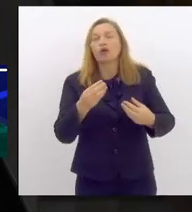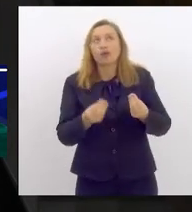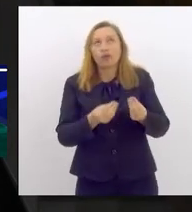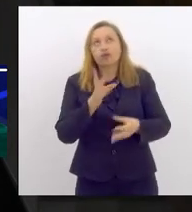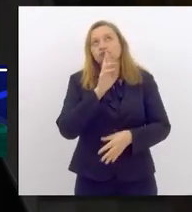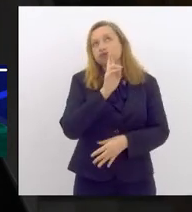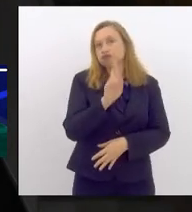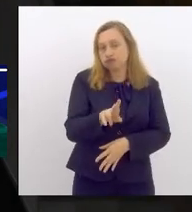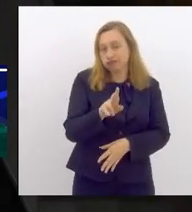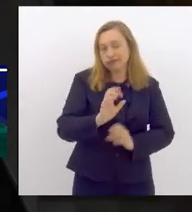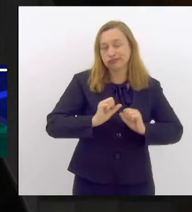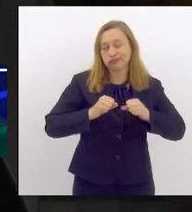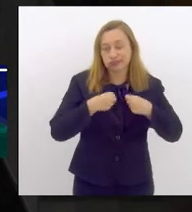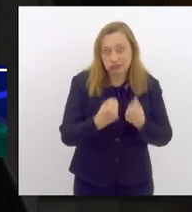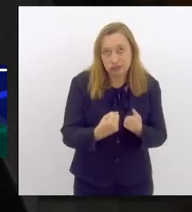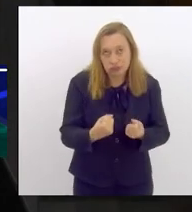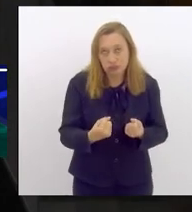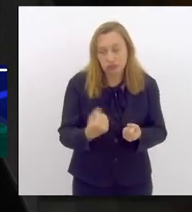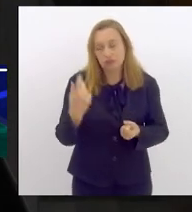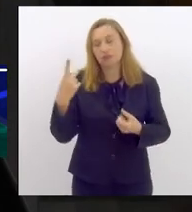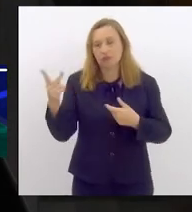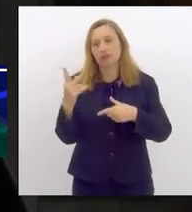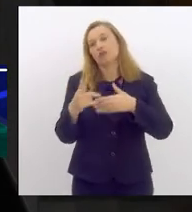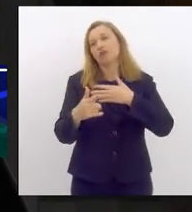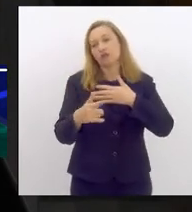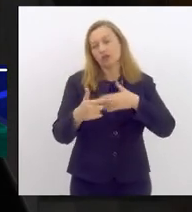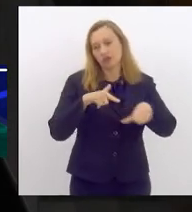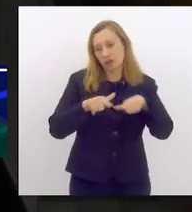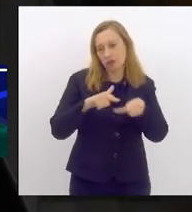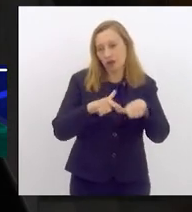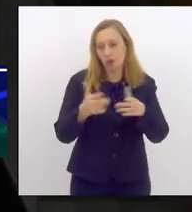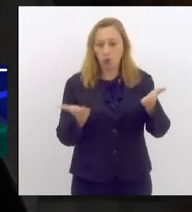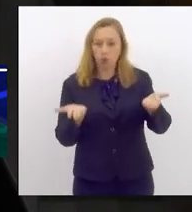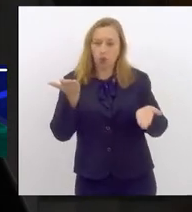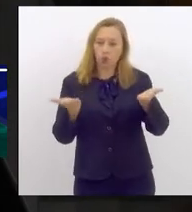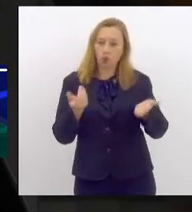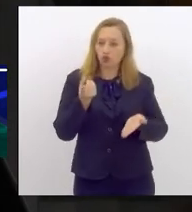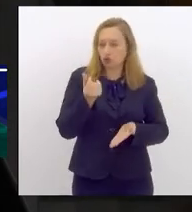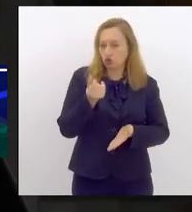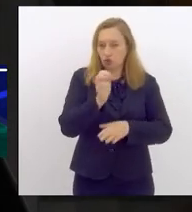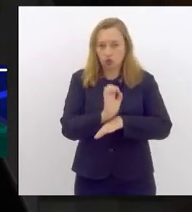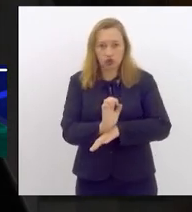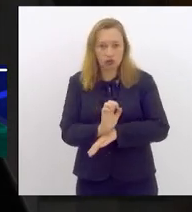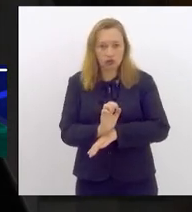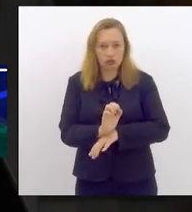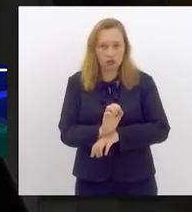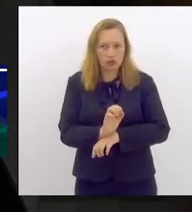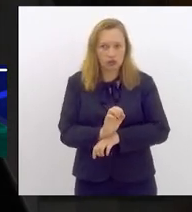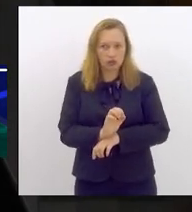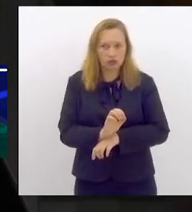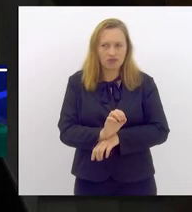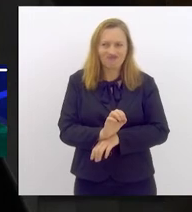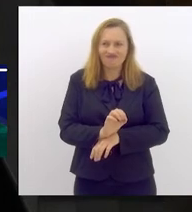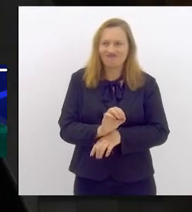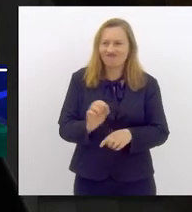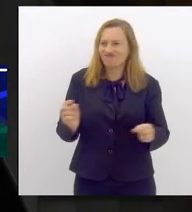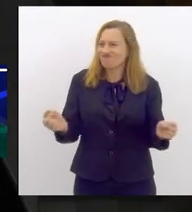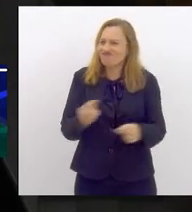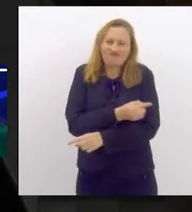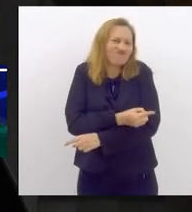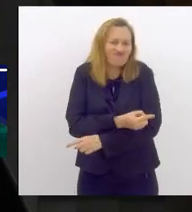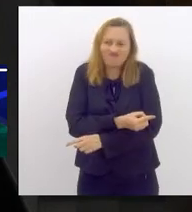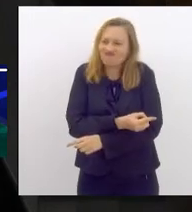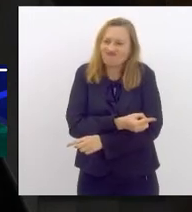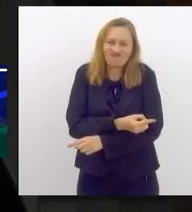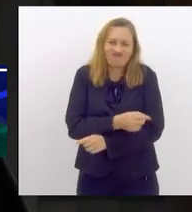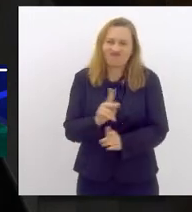o desforço de seu governo para equilibrar as contas públicas no estado e não tem nada a ver com algum